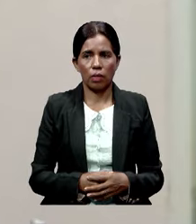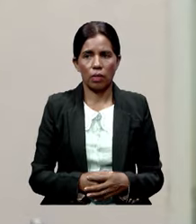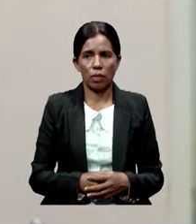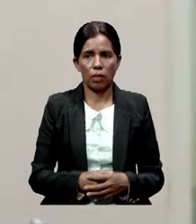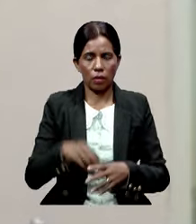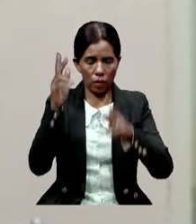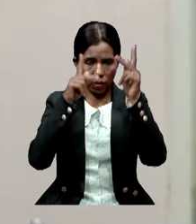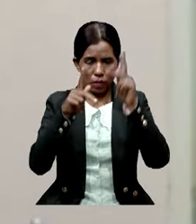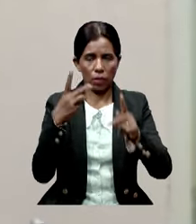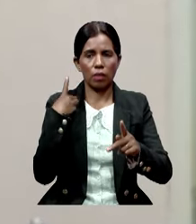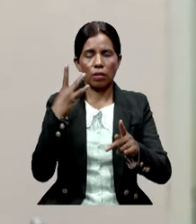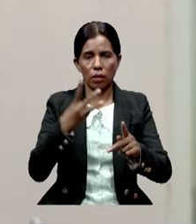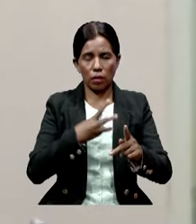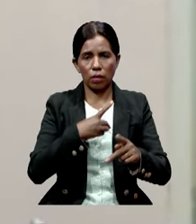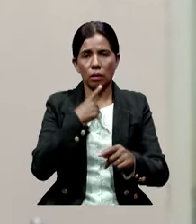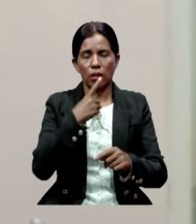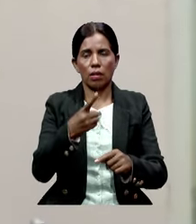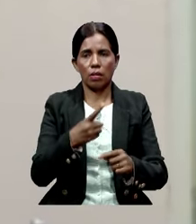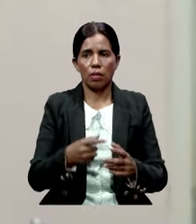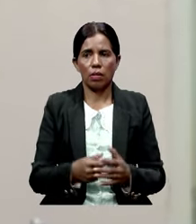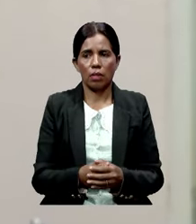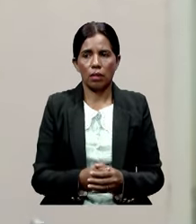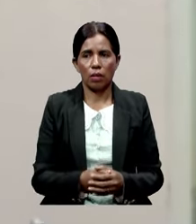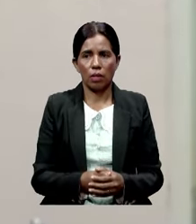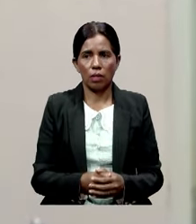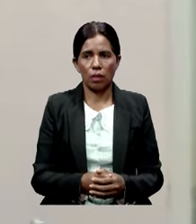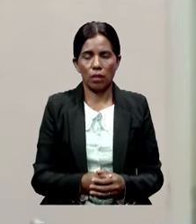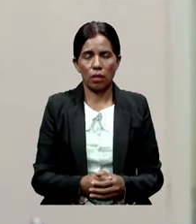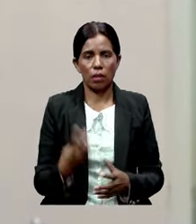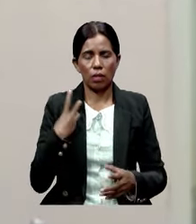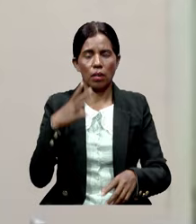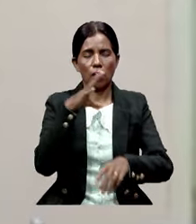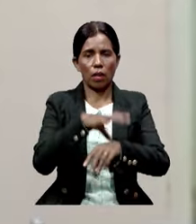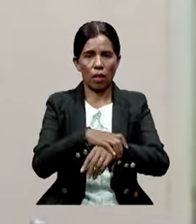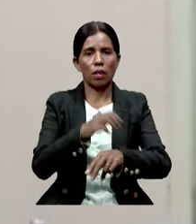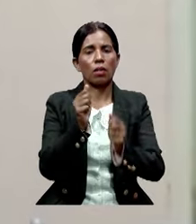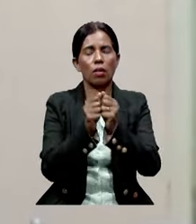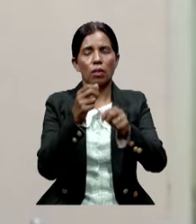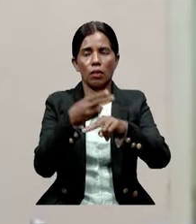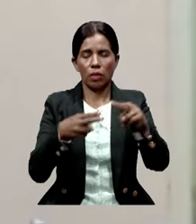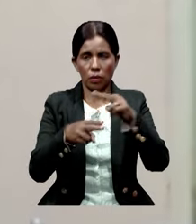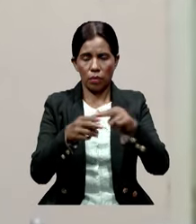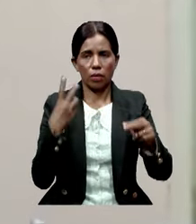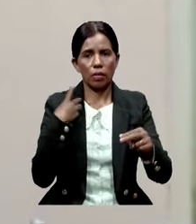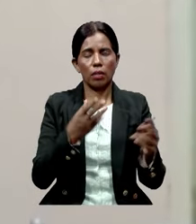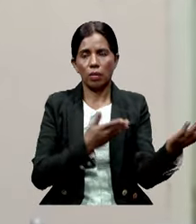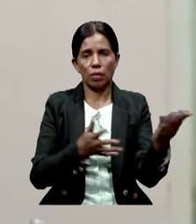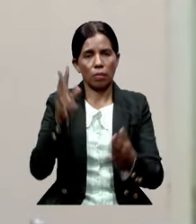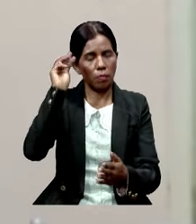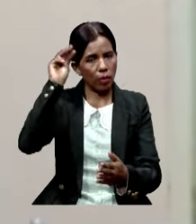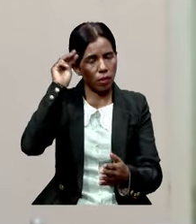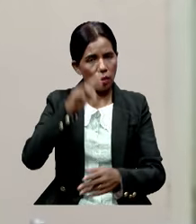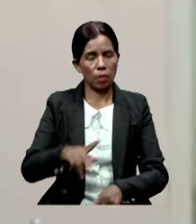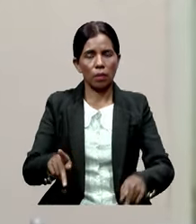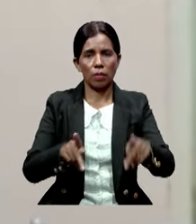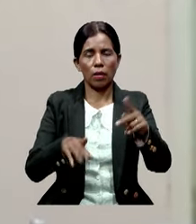kaso ne ita considera kata ka flakara ante delito, então orientação do Ministério Público está que está